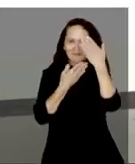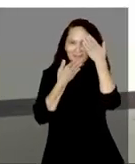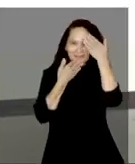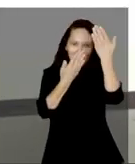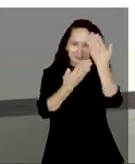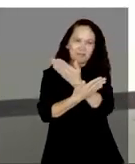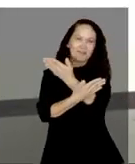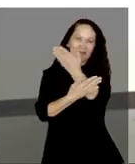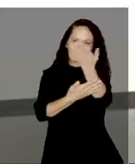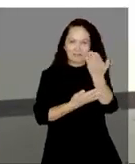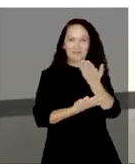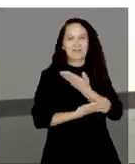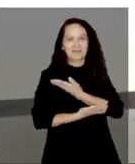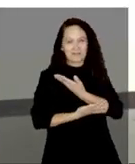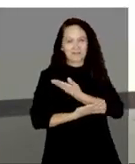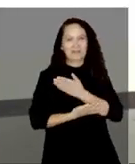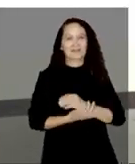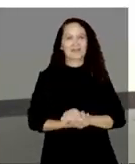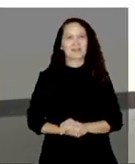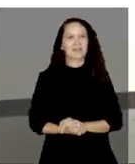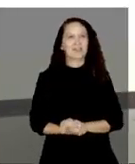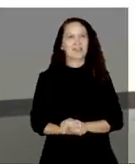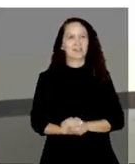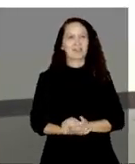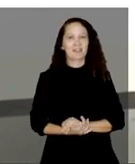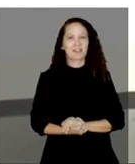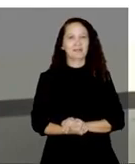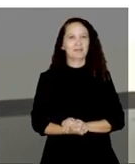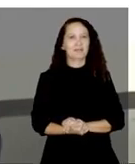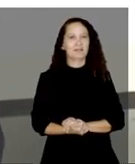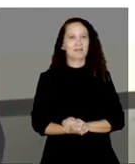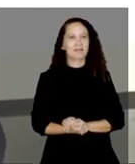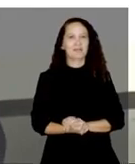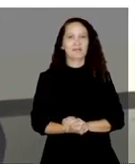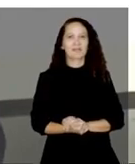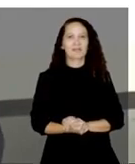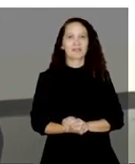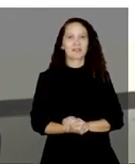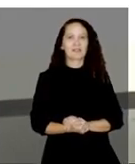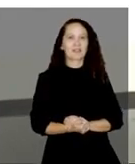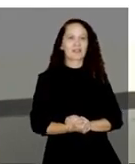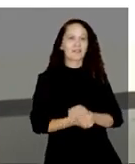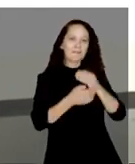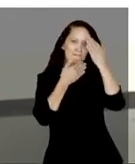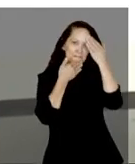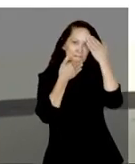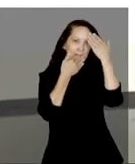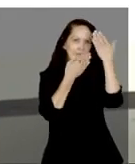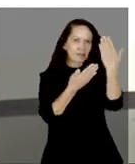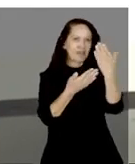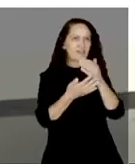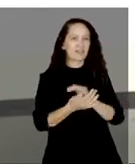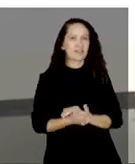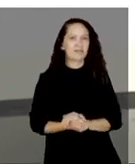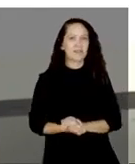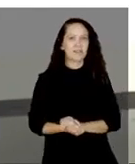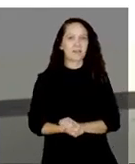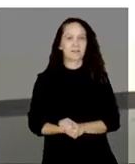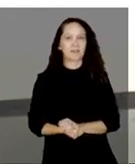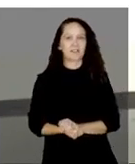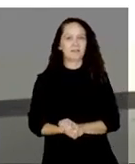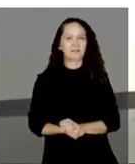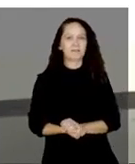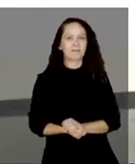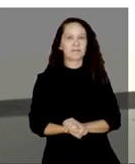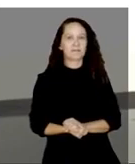São Bernardo do Campo, do companheiro Adriano Nascimento Cabelo, presidente do PT Rio Grande da Serra. Eu vi aqui